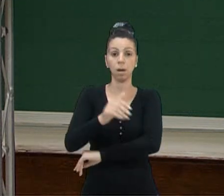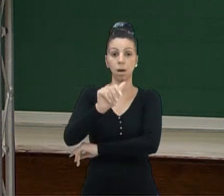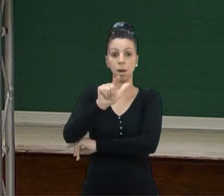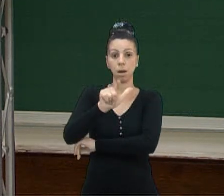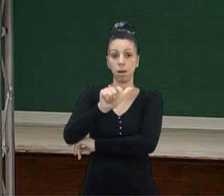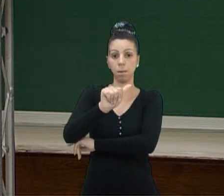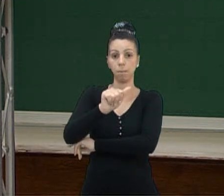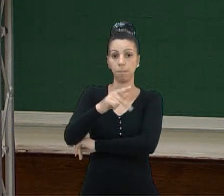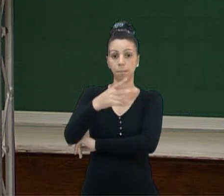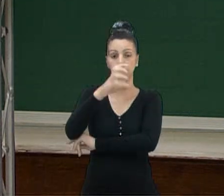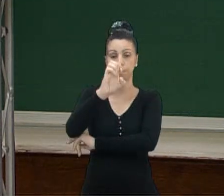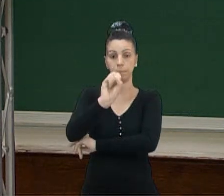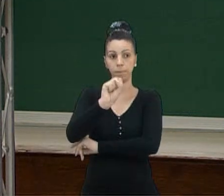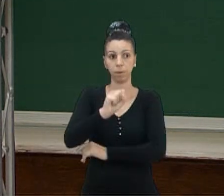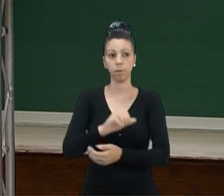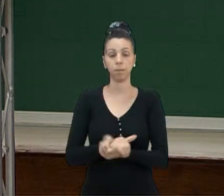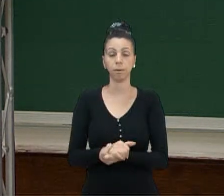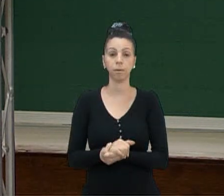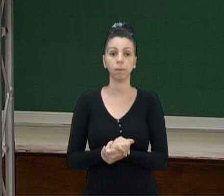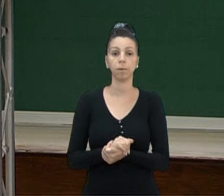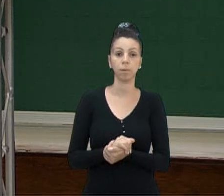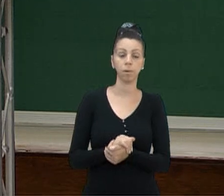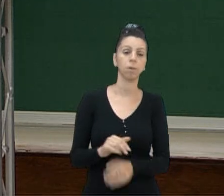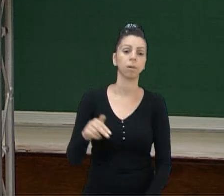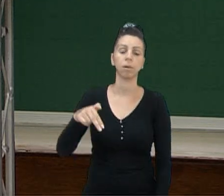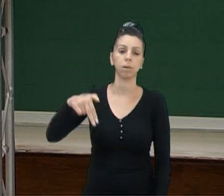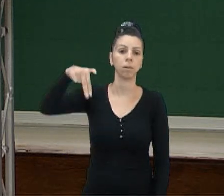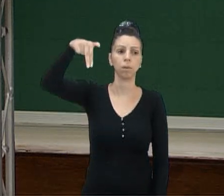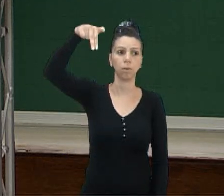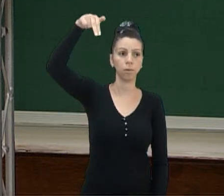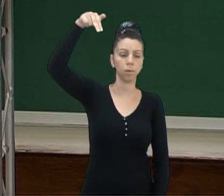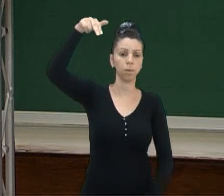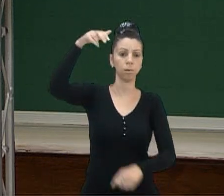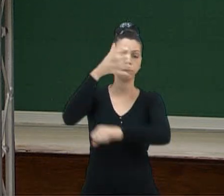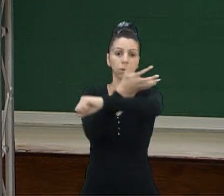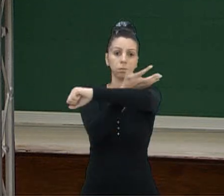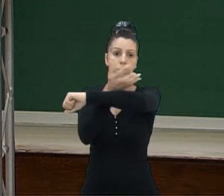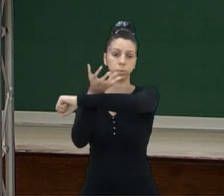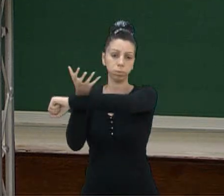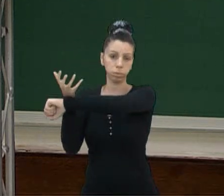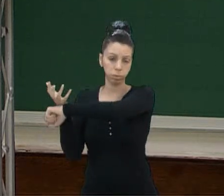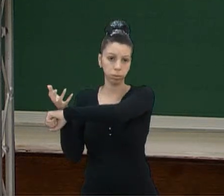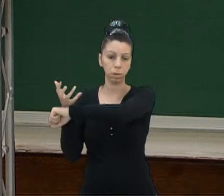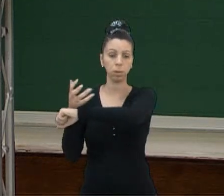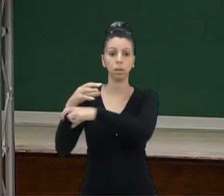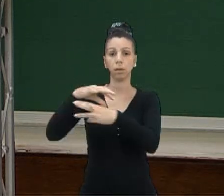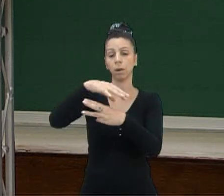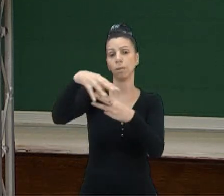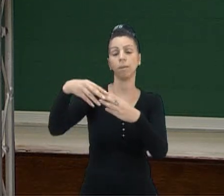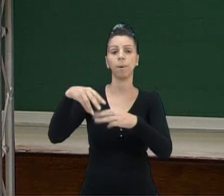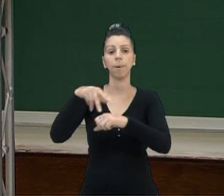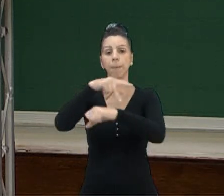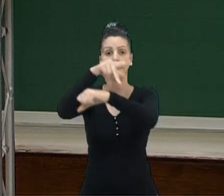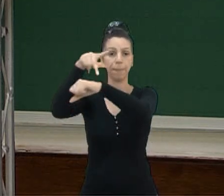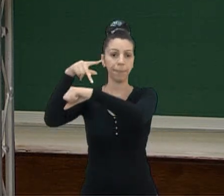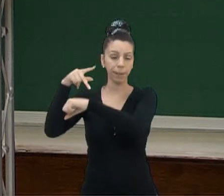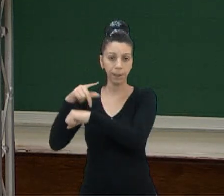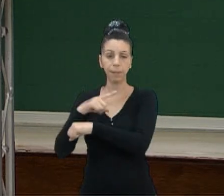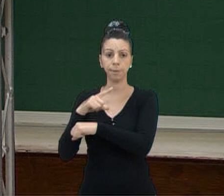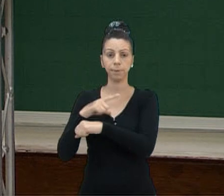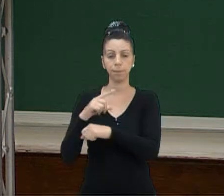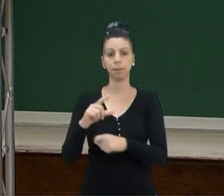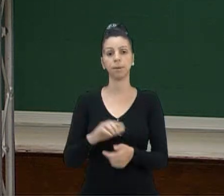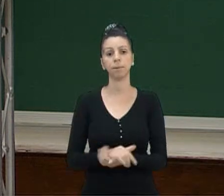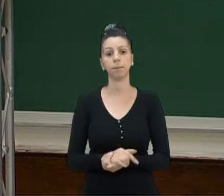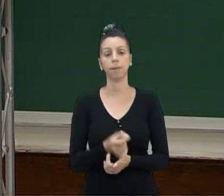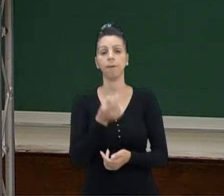nós temos os Alpes escandinavos mais ao norte, na Península Escandinava, né? E aqui na região do Cáucaso nós também vamos